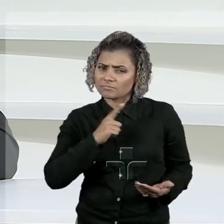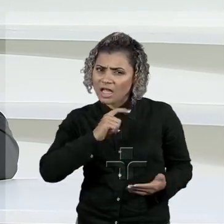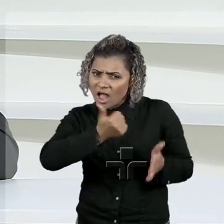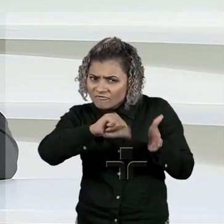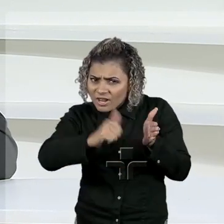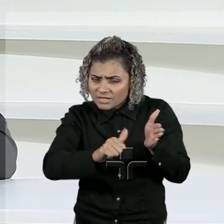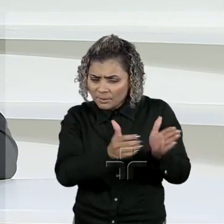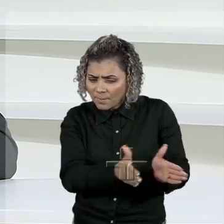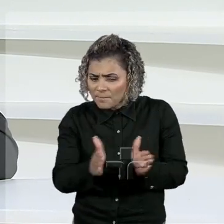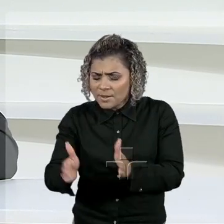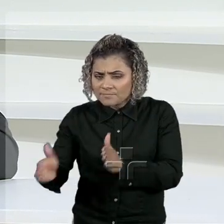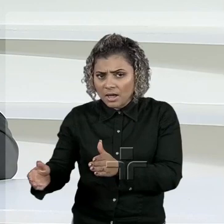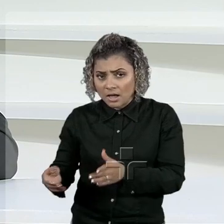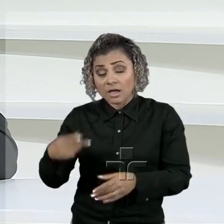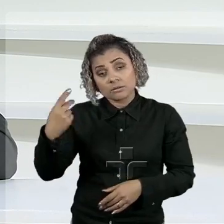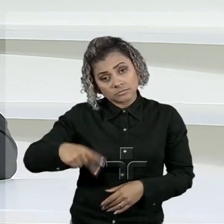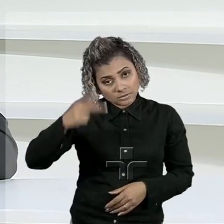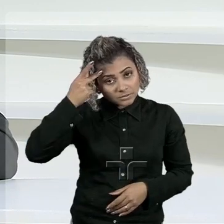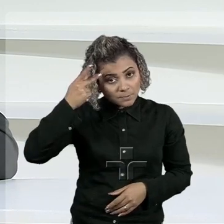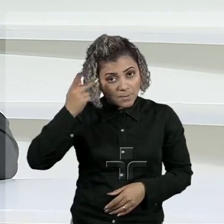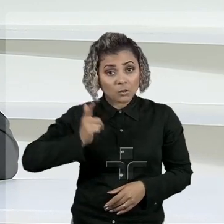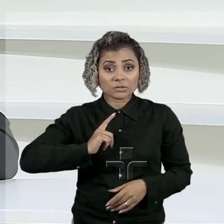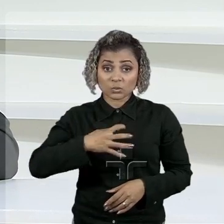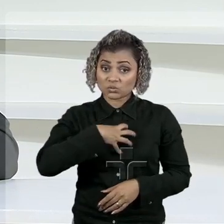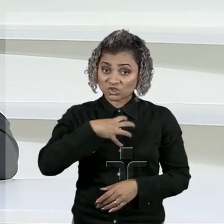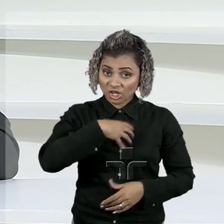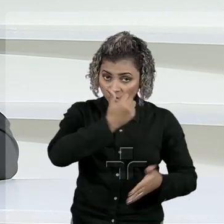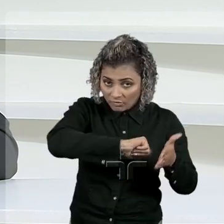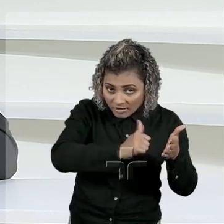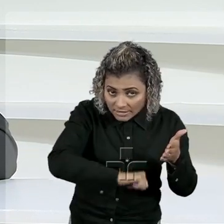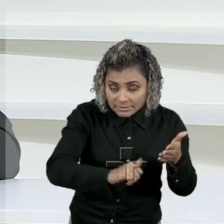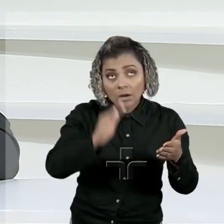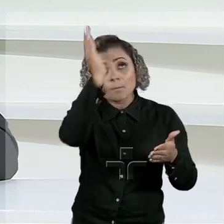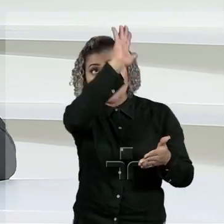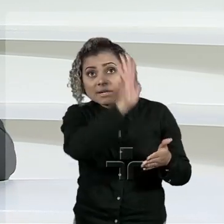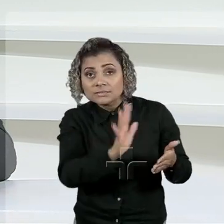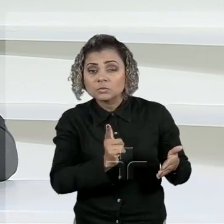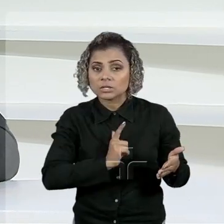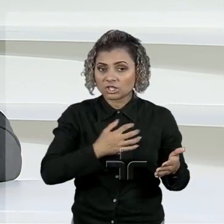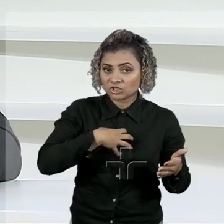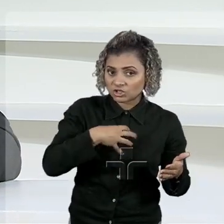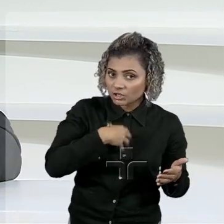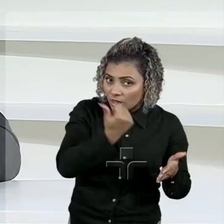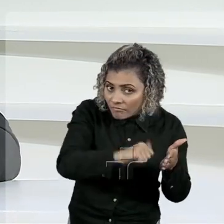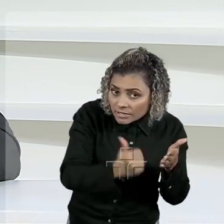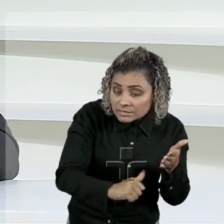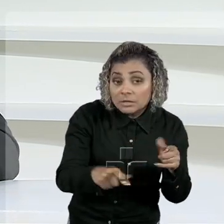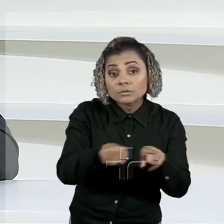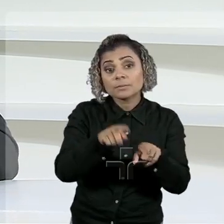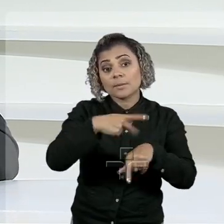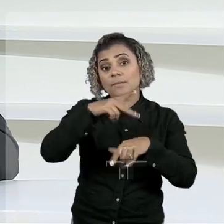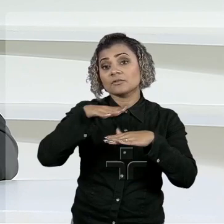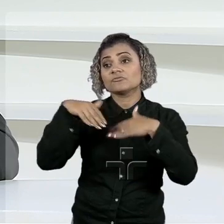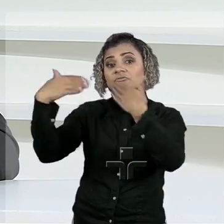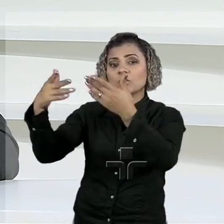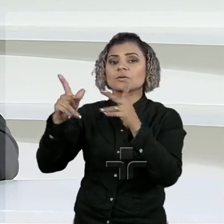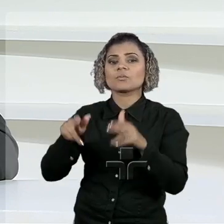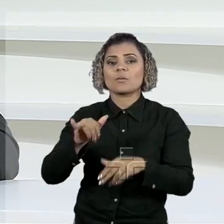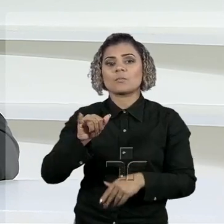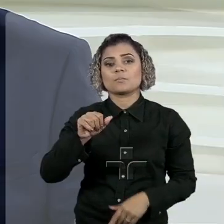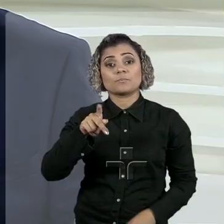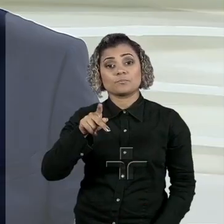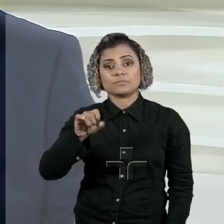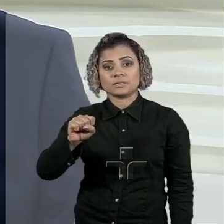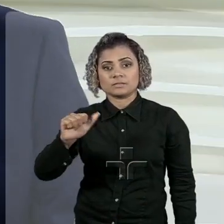do sistema? Eu sei que São Paulo tem um sistema de avaliação, o Brasil tem, e até avaliações internacionais como o PISA, não